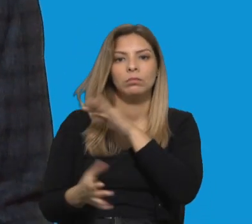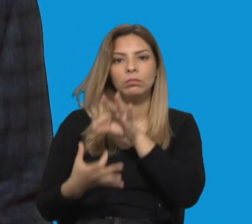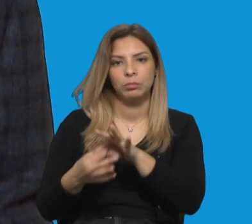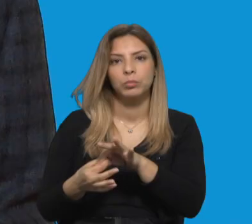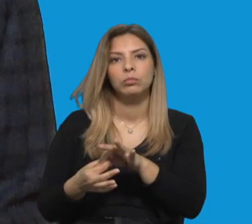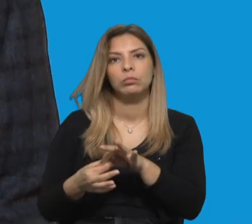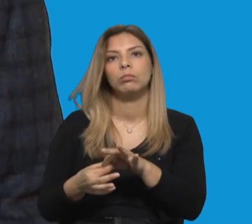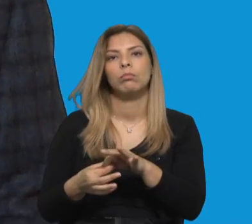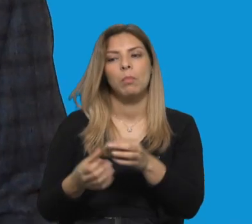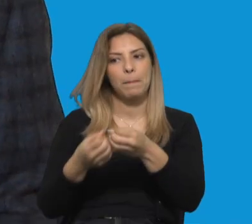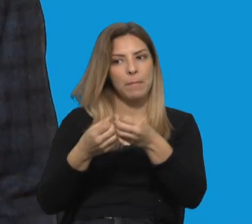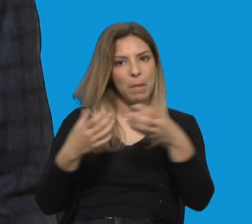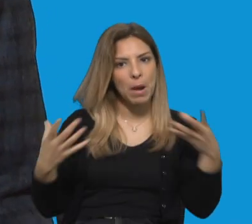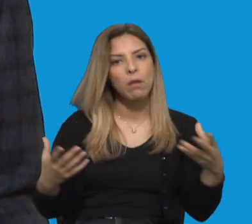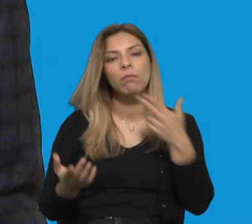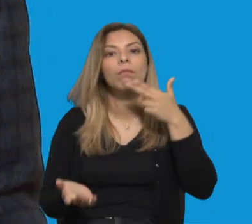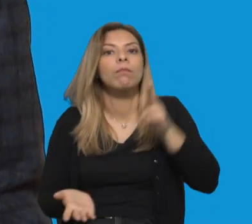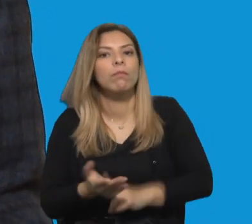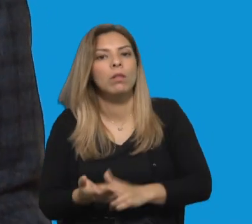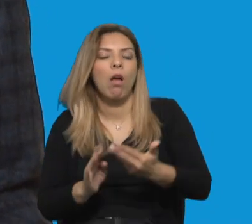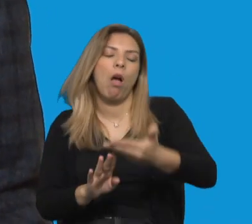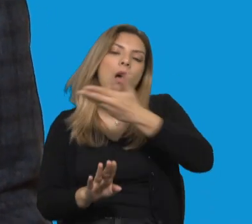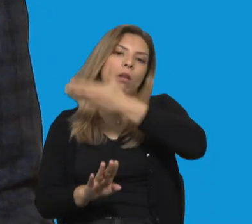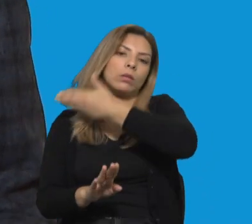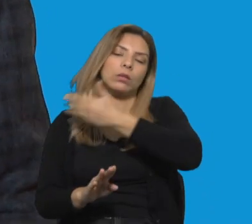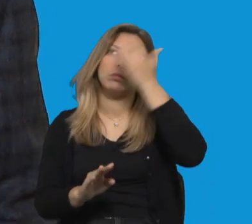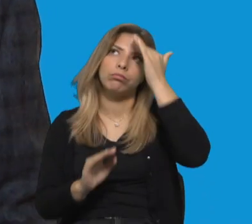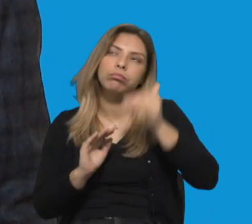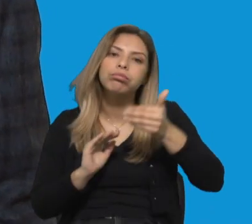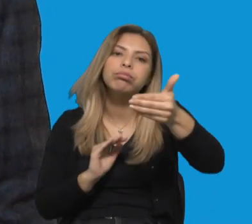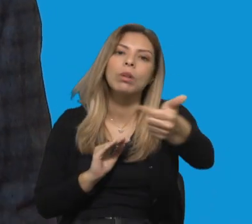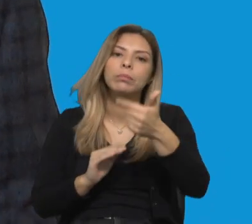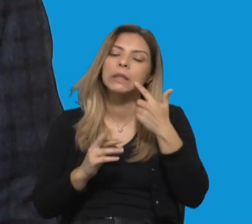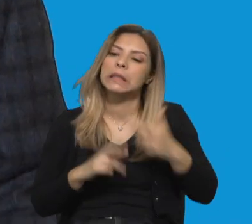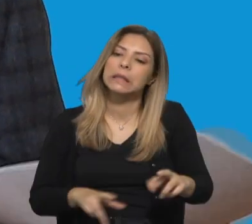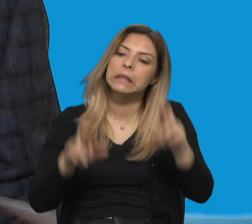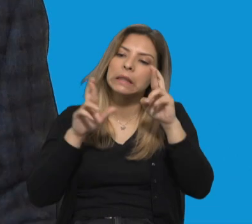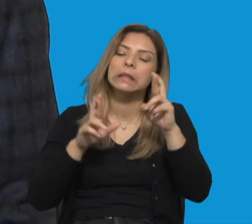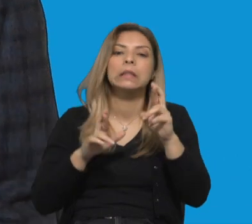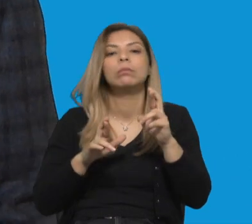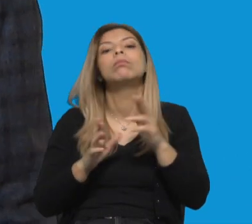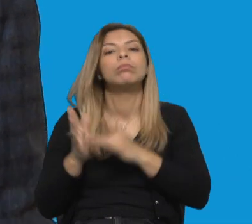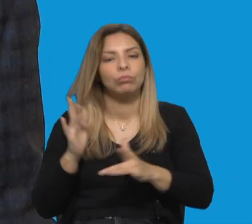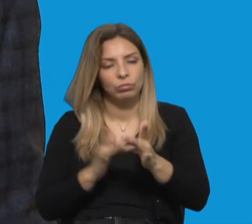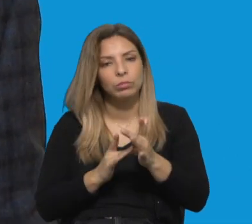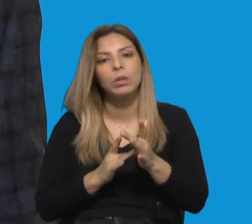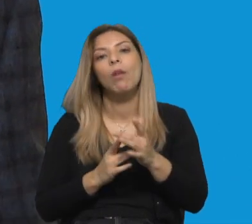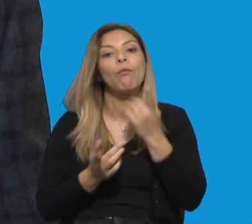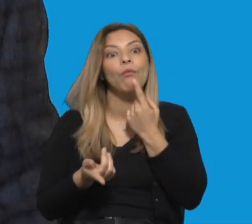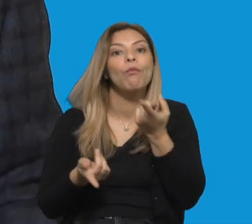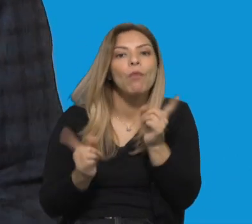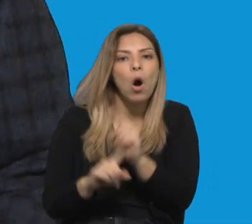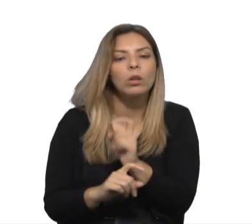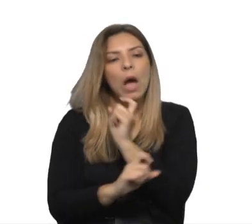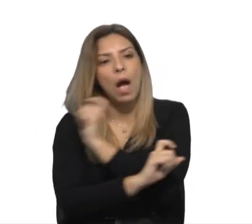verdadeira dimensão, o verdadeiro horizonte daquilo que deve ser a esperança cristã. Regressar para anunciar o